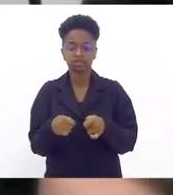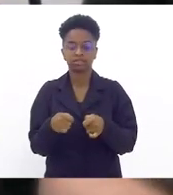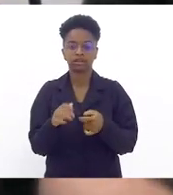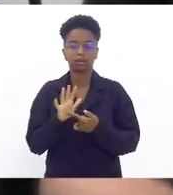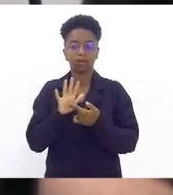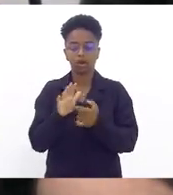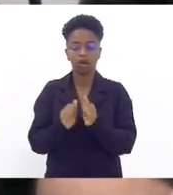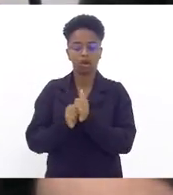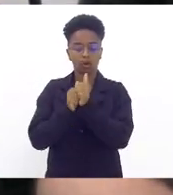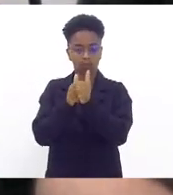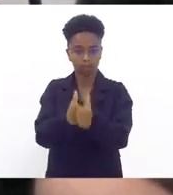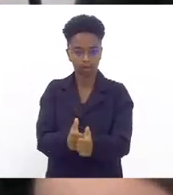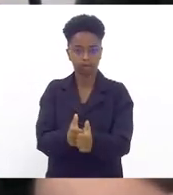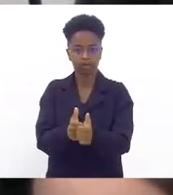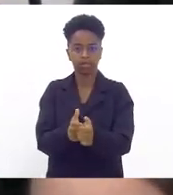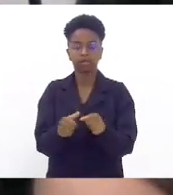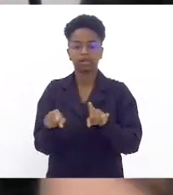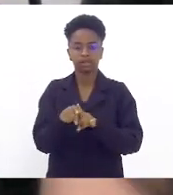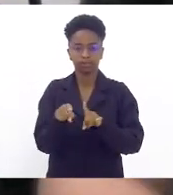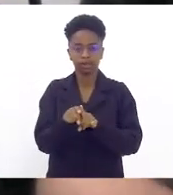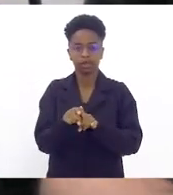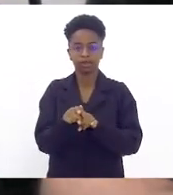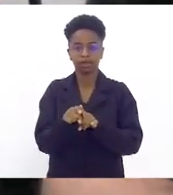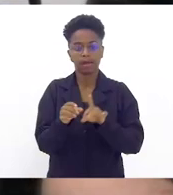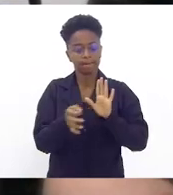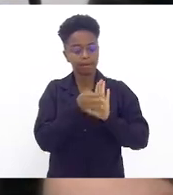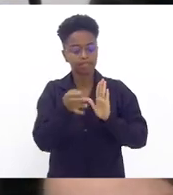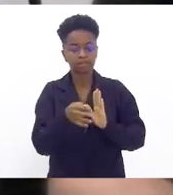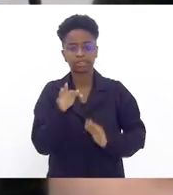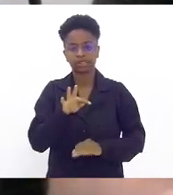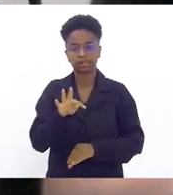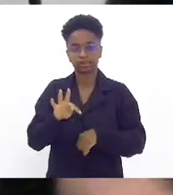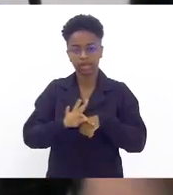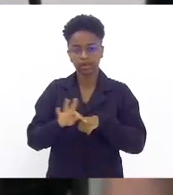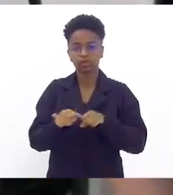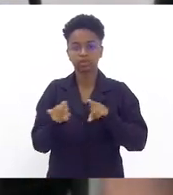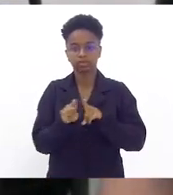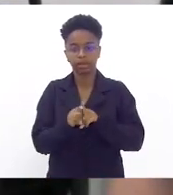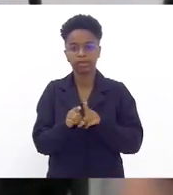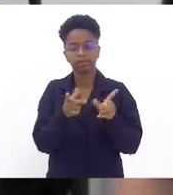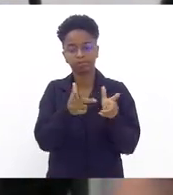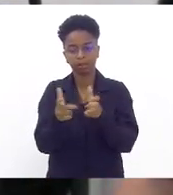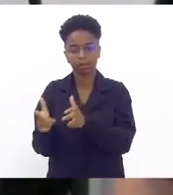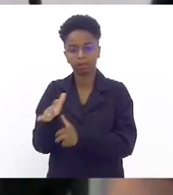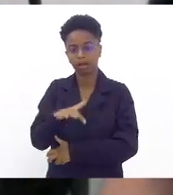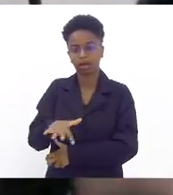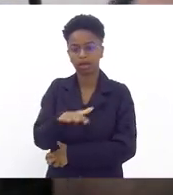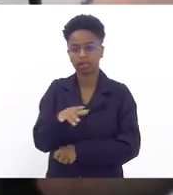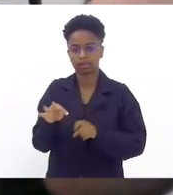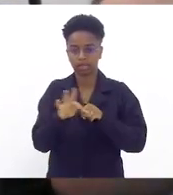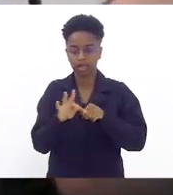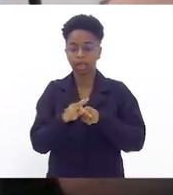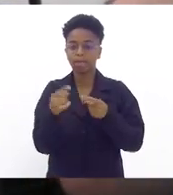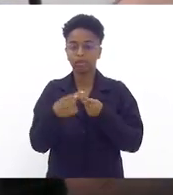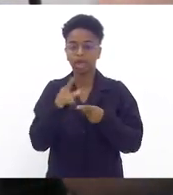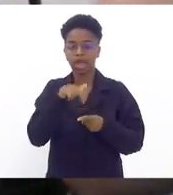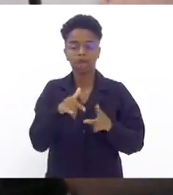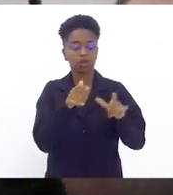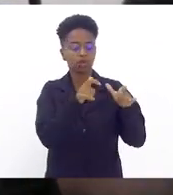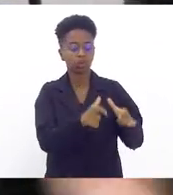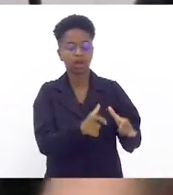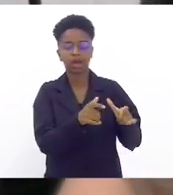a acompanhamento né e pareceres técnicos observações técnicas porque aquele é um patrimônio tombado